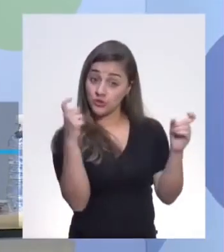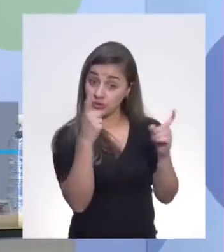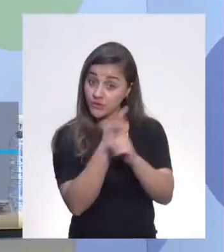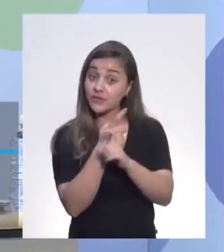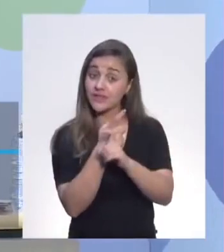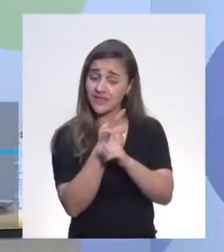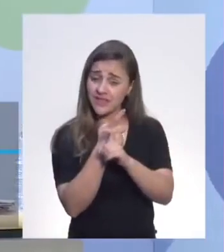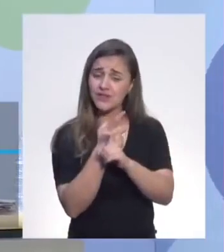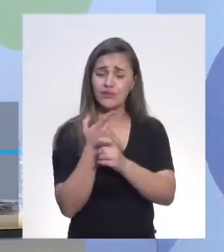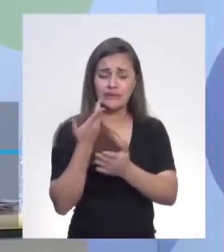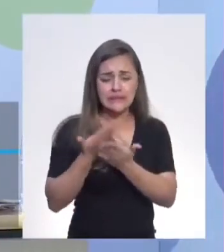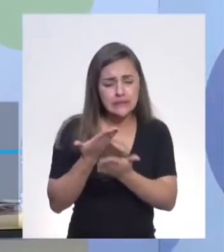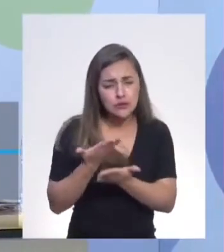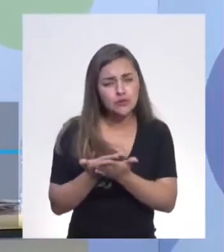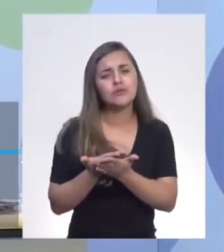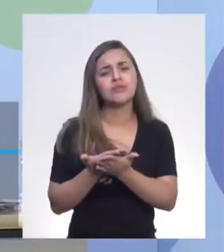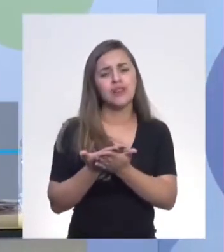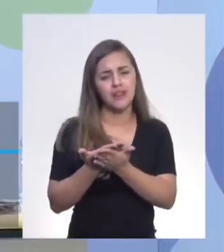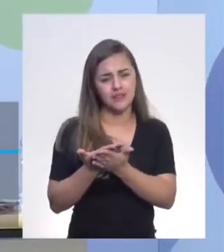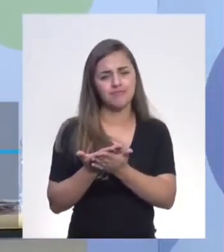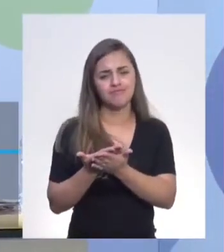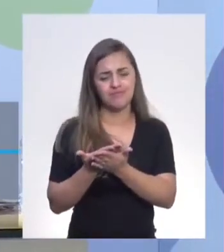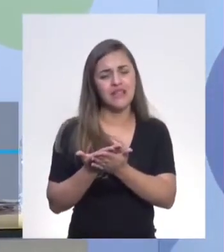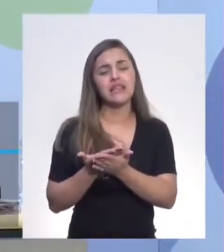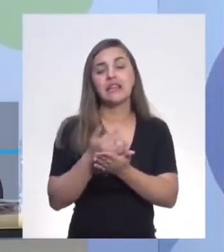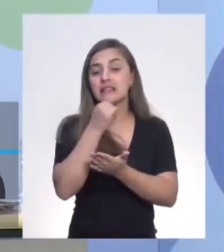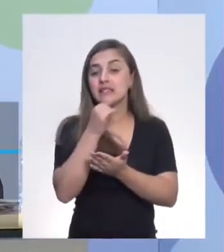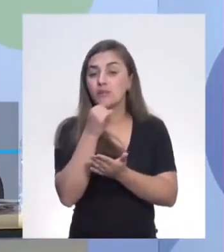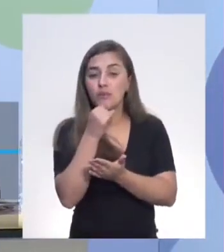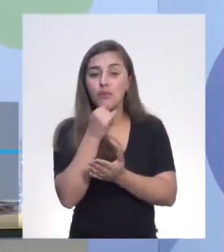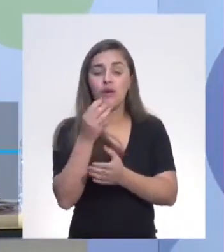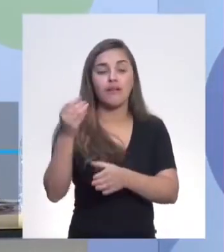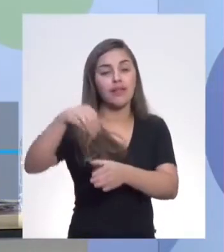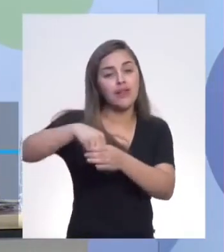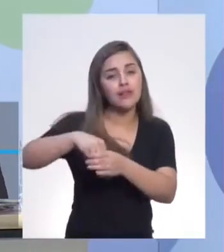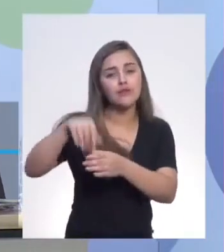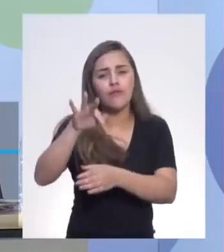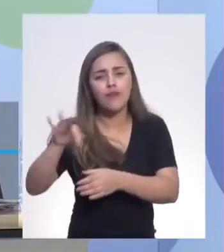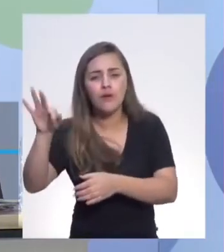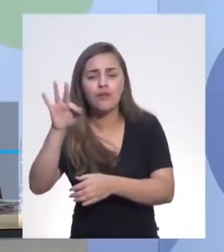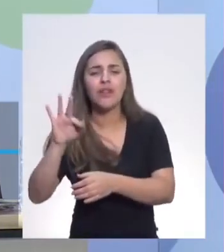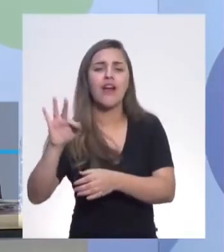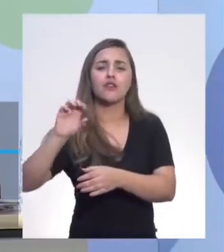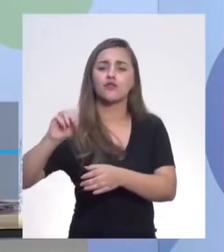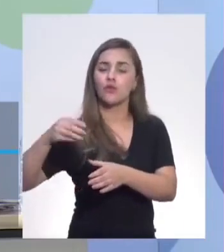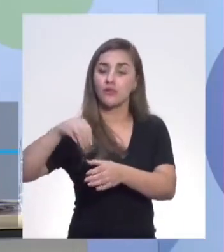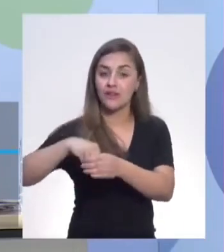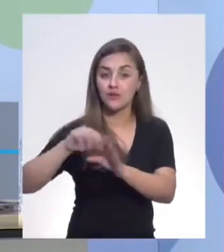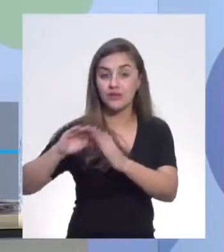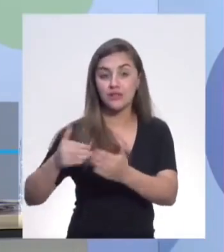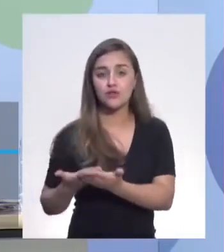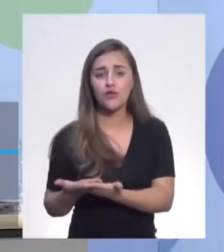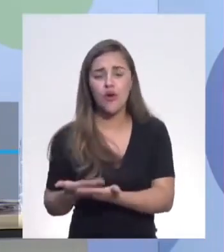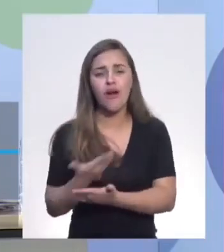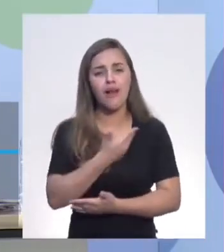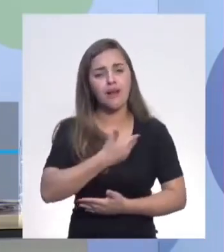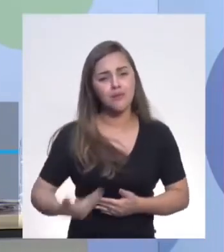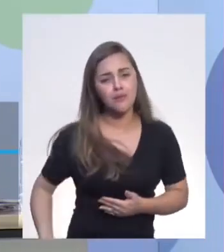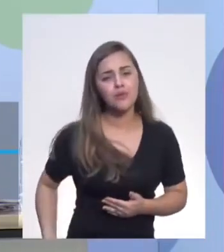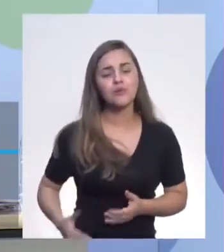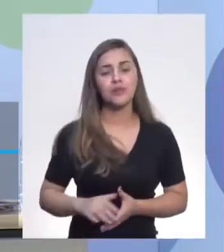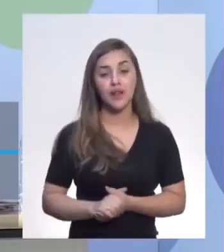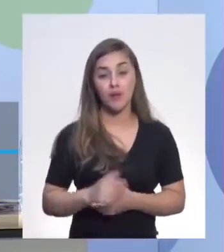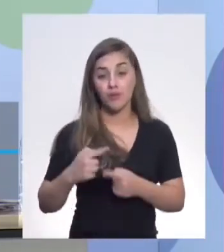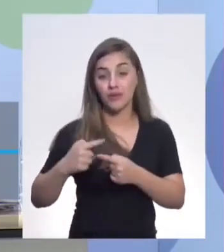de estudar, de se manter na escola pública ou na universidade, de conseguir um emprego, porque tudo nela carrega